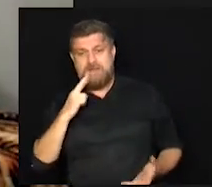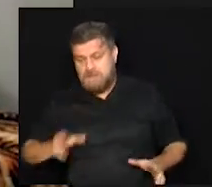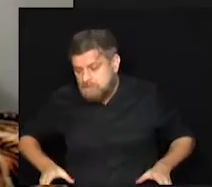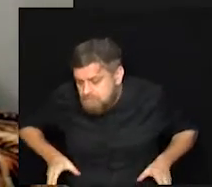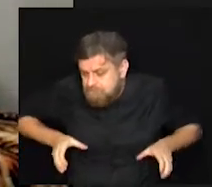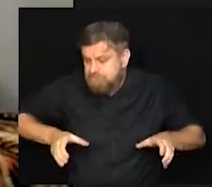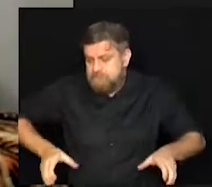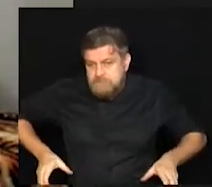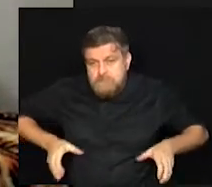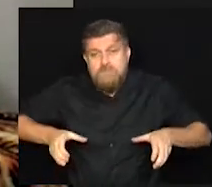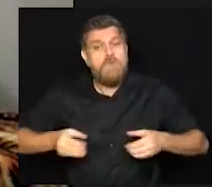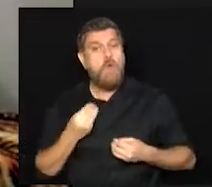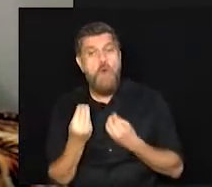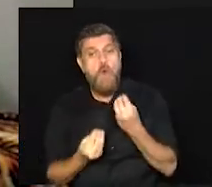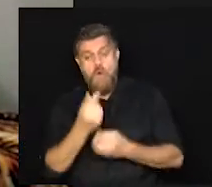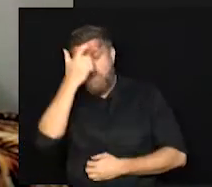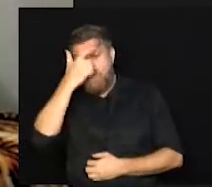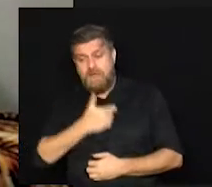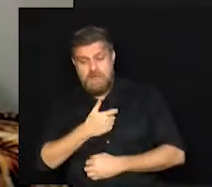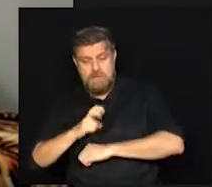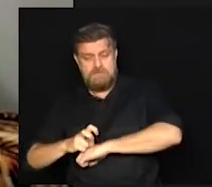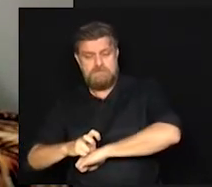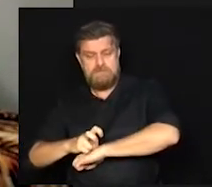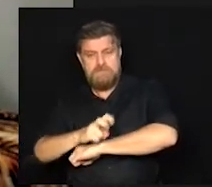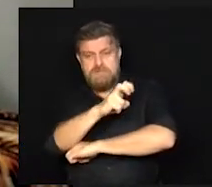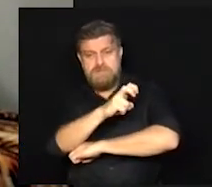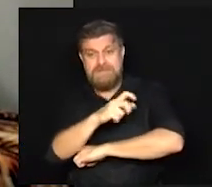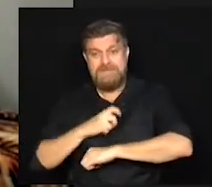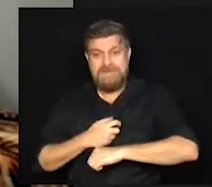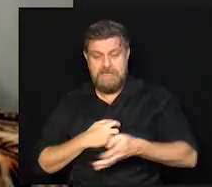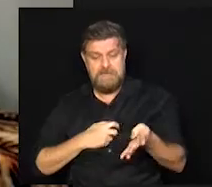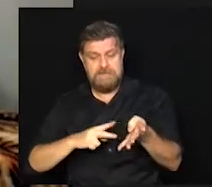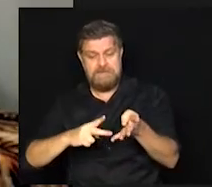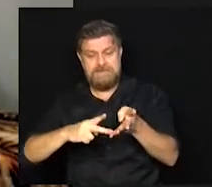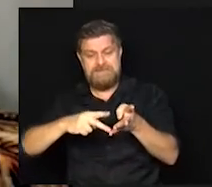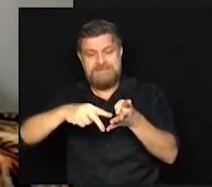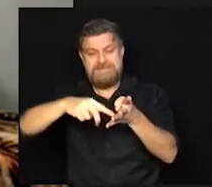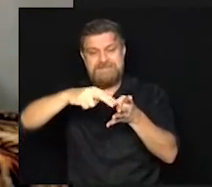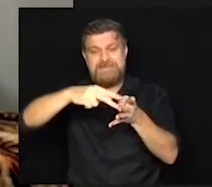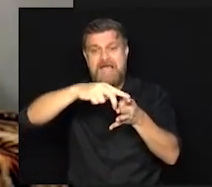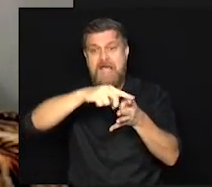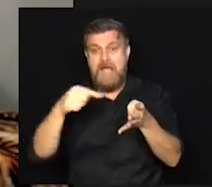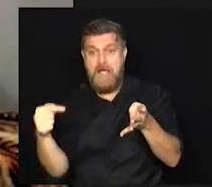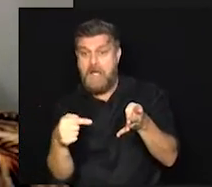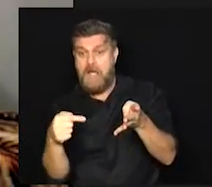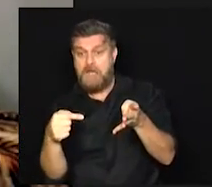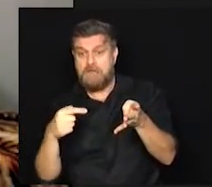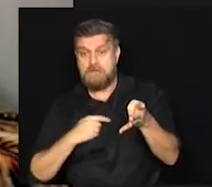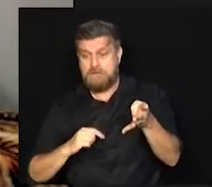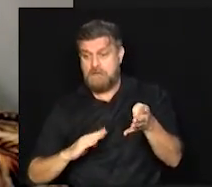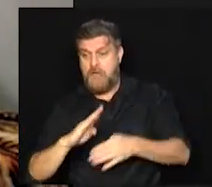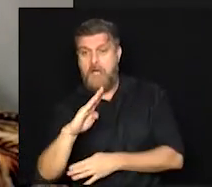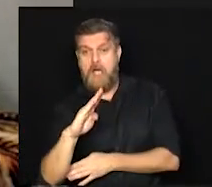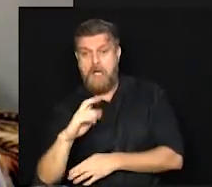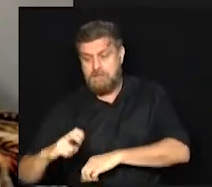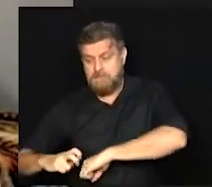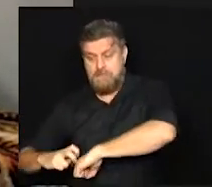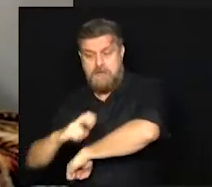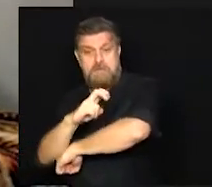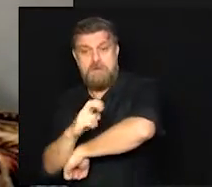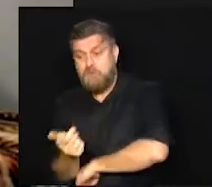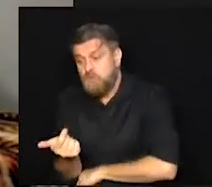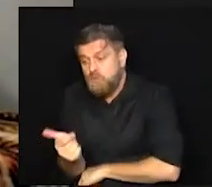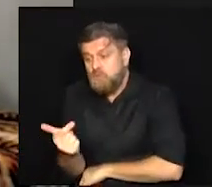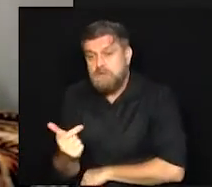eu vou frequentar um lugar que tem escada? Entendeu? Então, se eles não me dão acessibilidade, como que eu